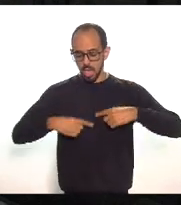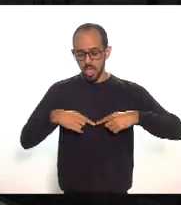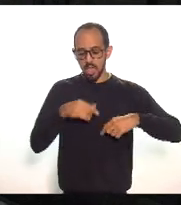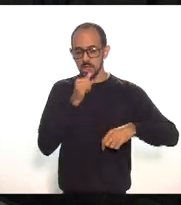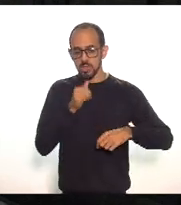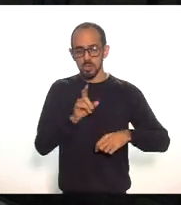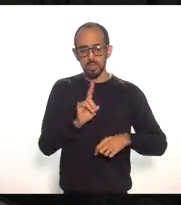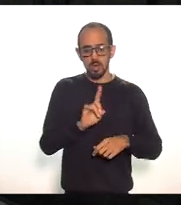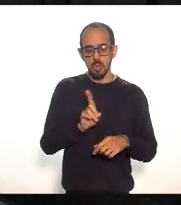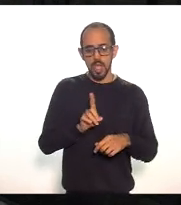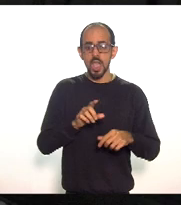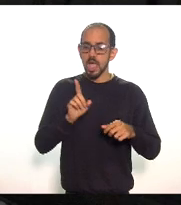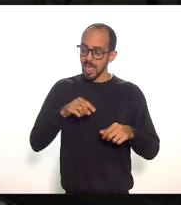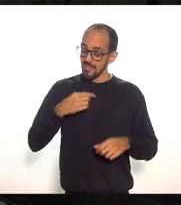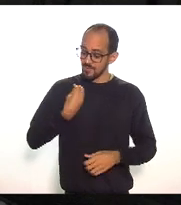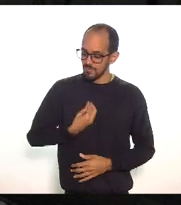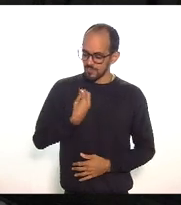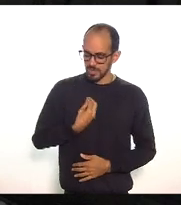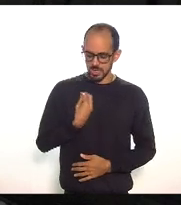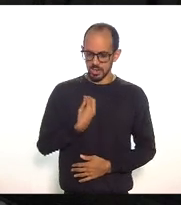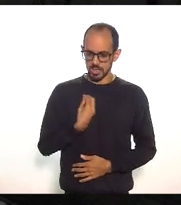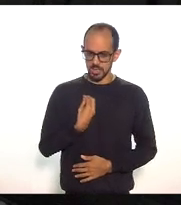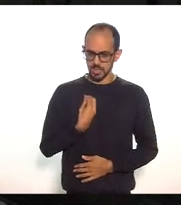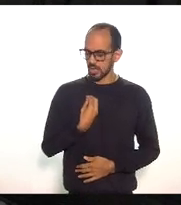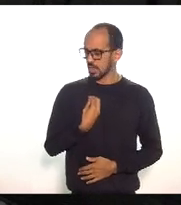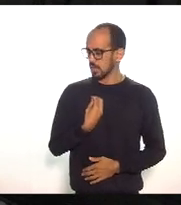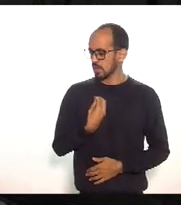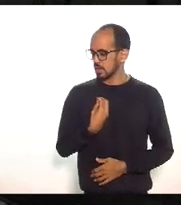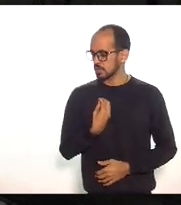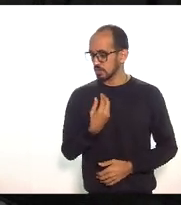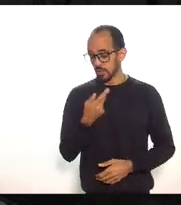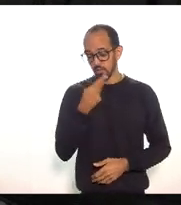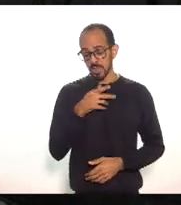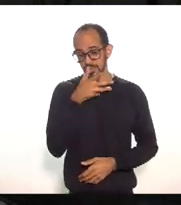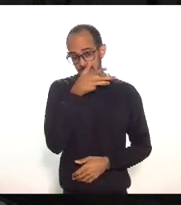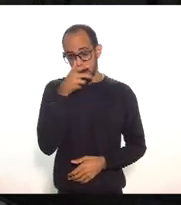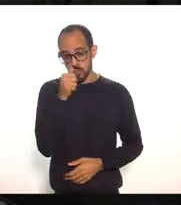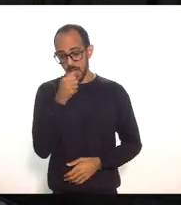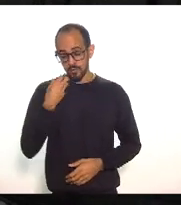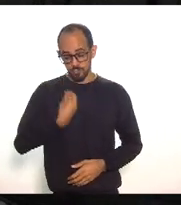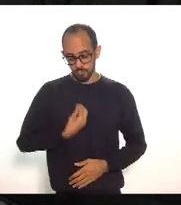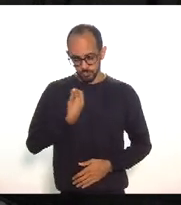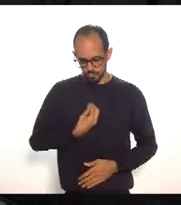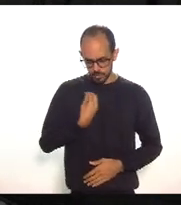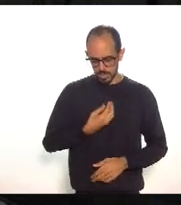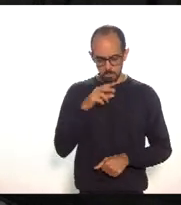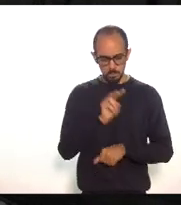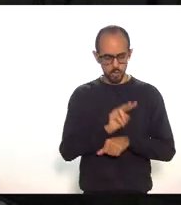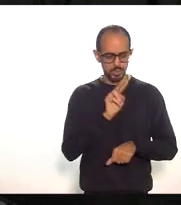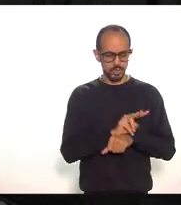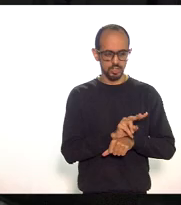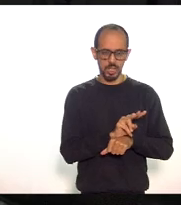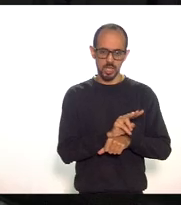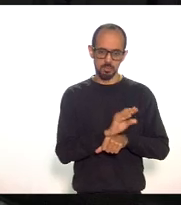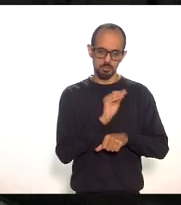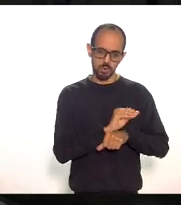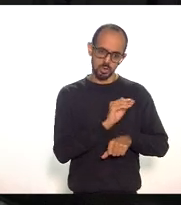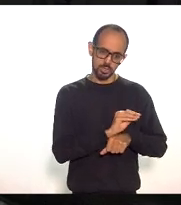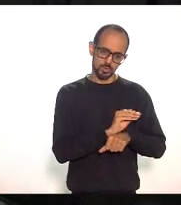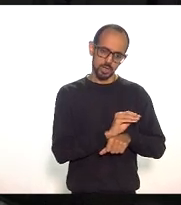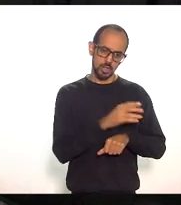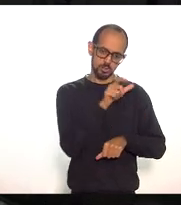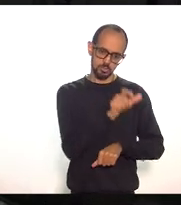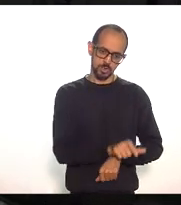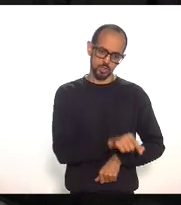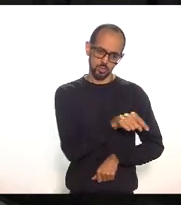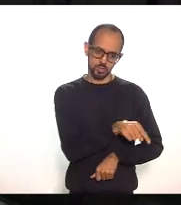Covid. Nós estamos falando de vida, senhor presidente. Nós estamos falando de salvar vidas, proteger as pessoas. E aí eu deixo minha pontuação